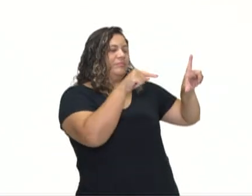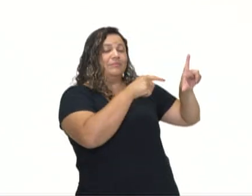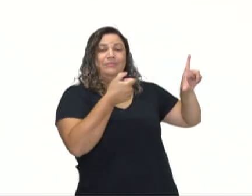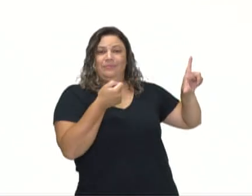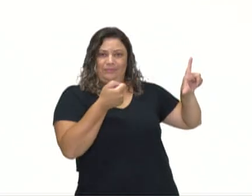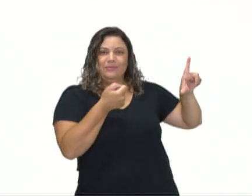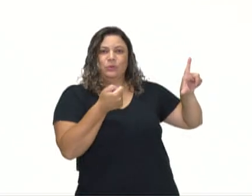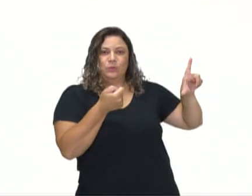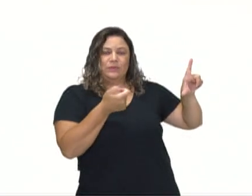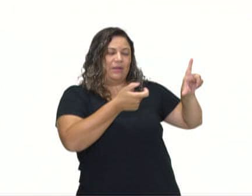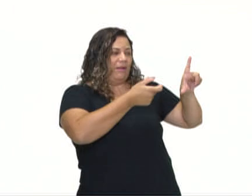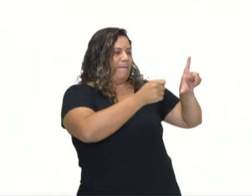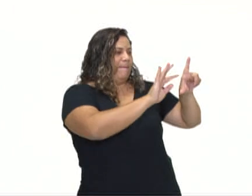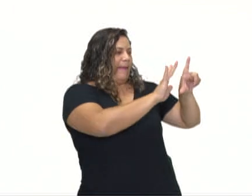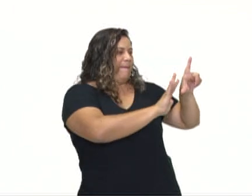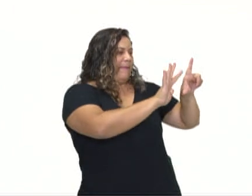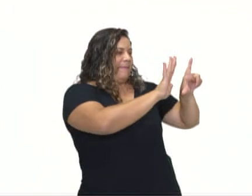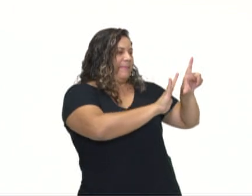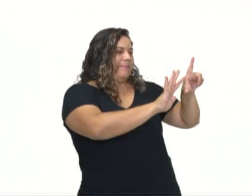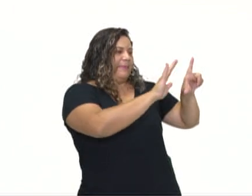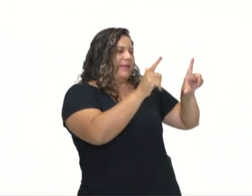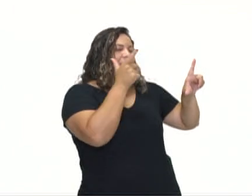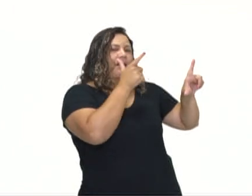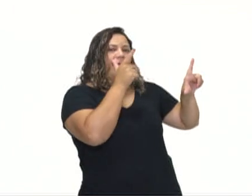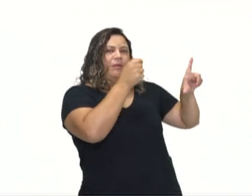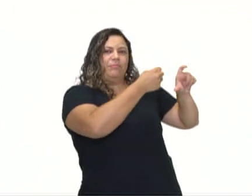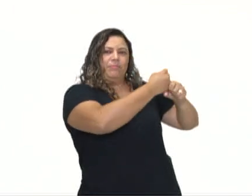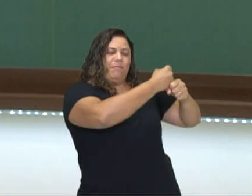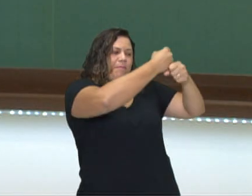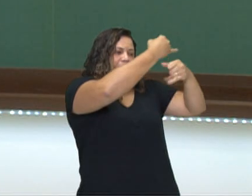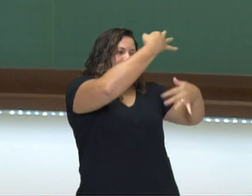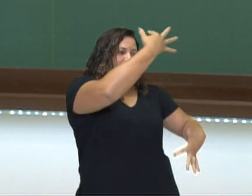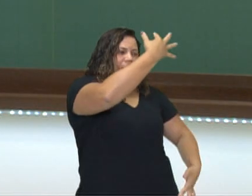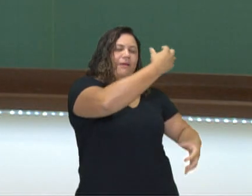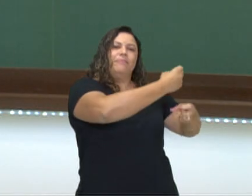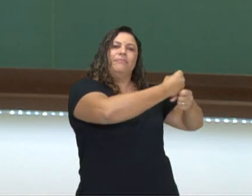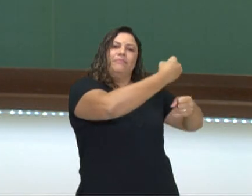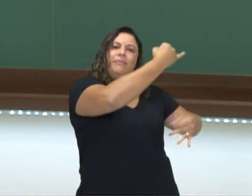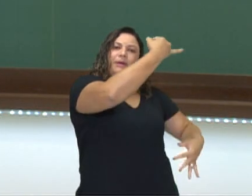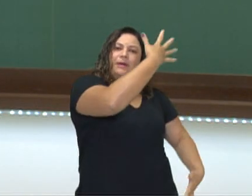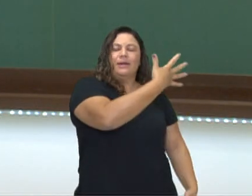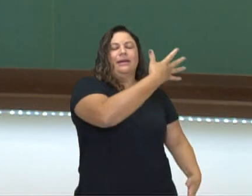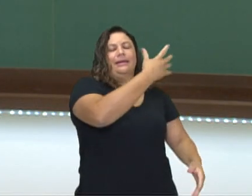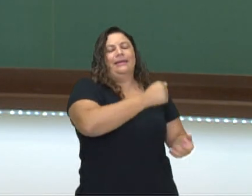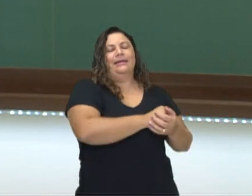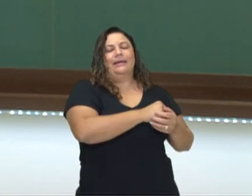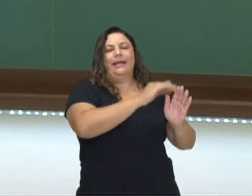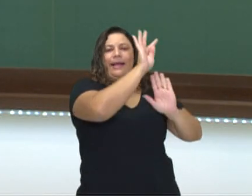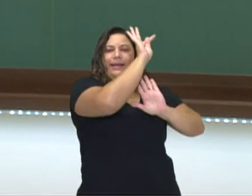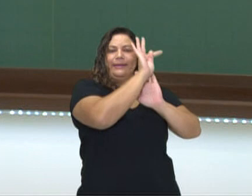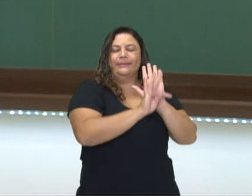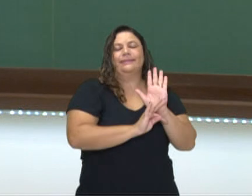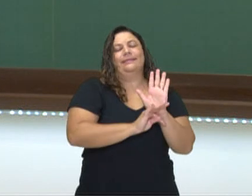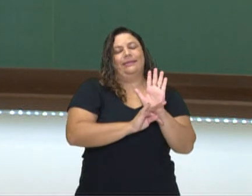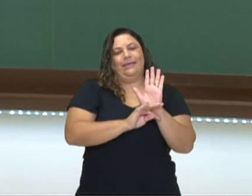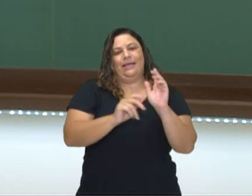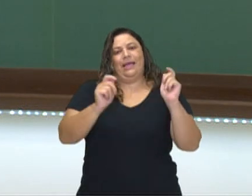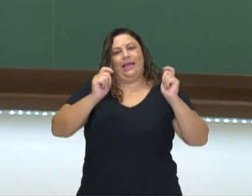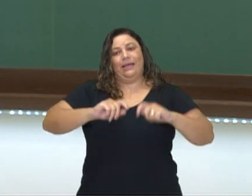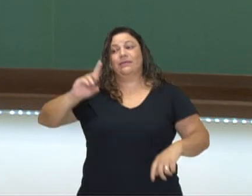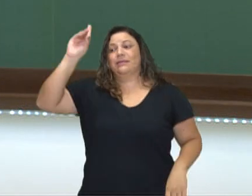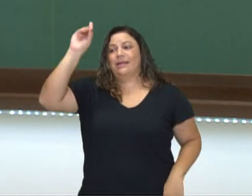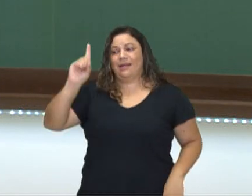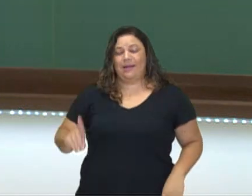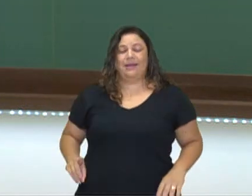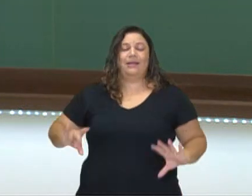só apontar aí o celular que vocês conseguem ler o texto da chamada Declaração Universal dos